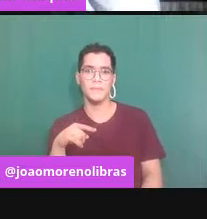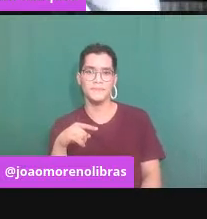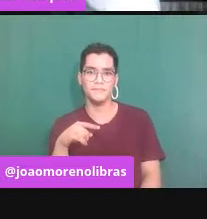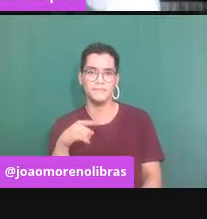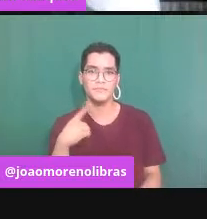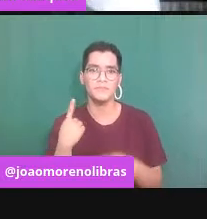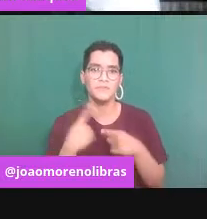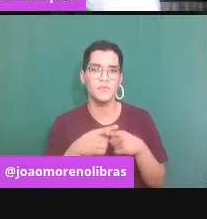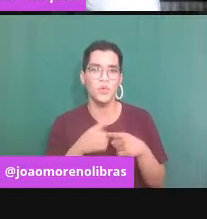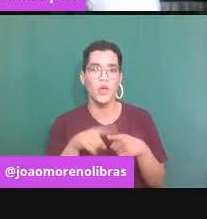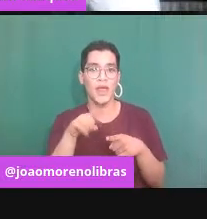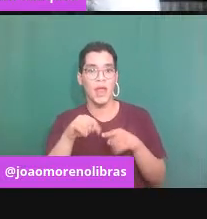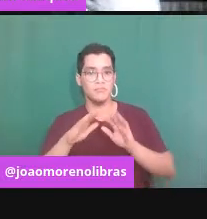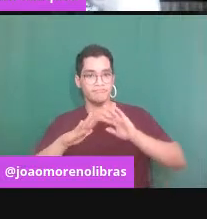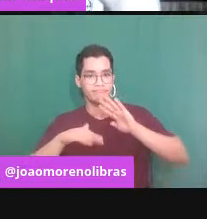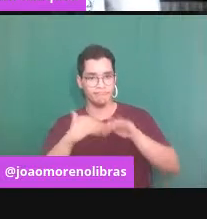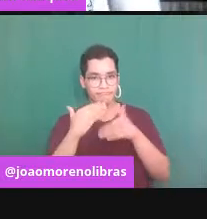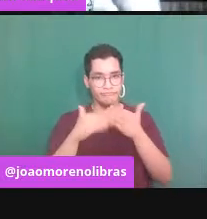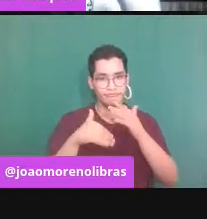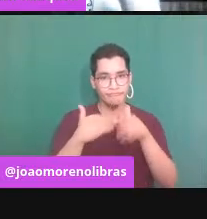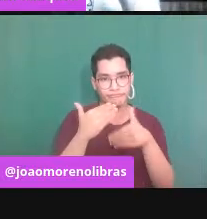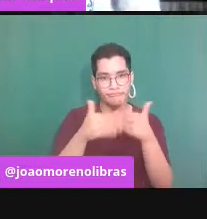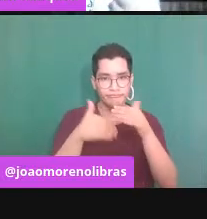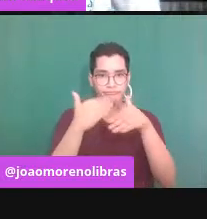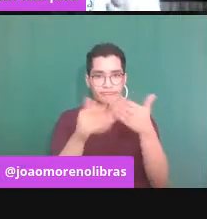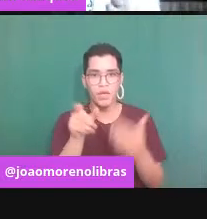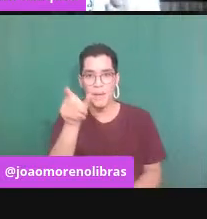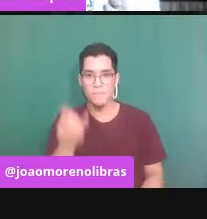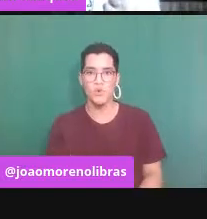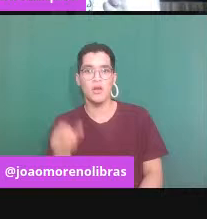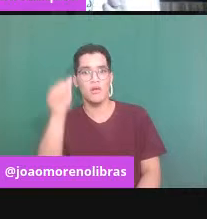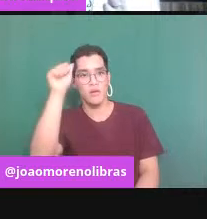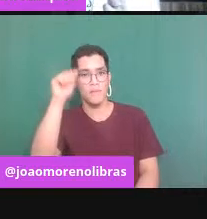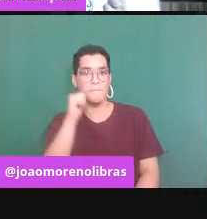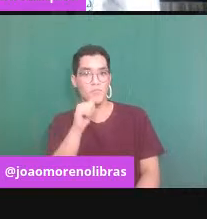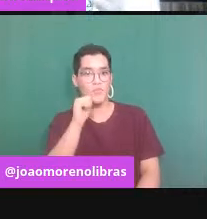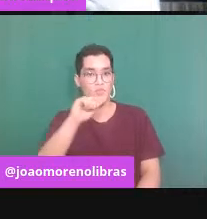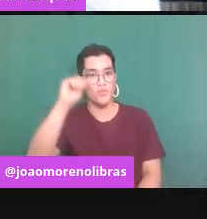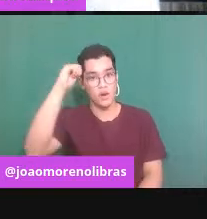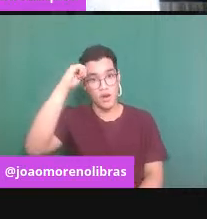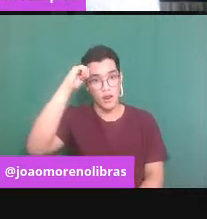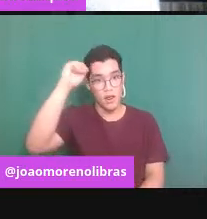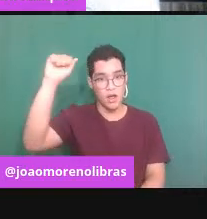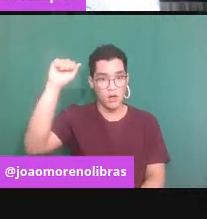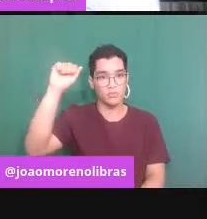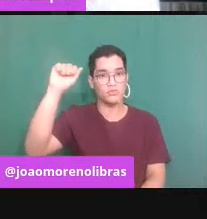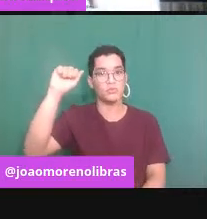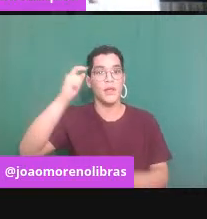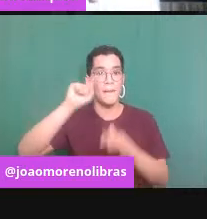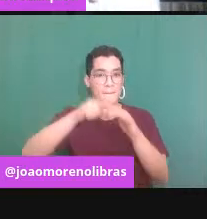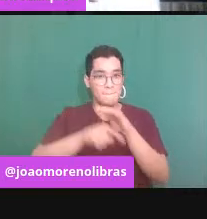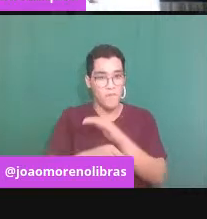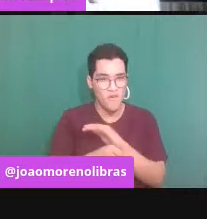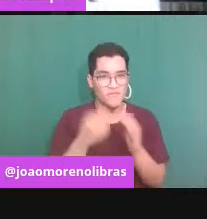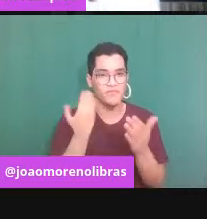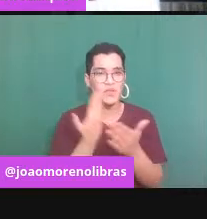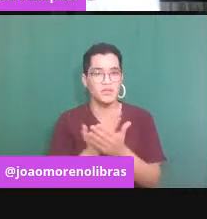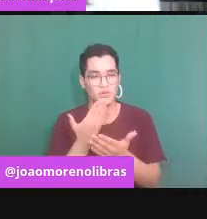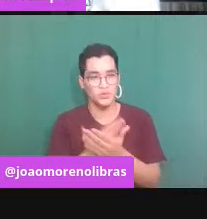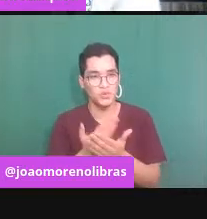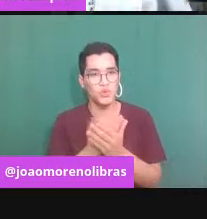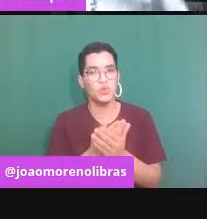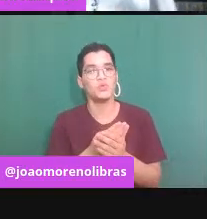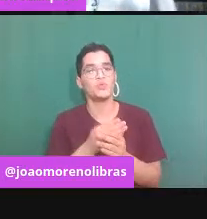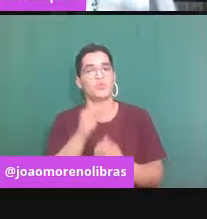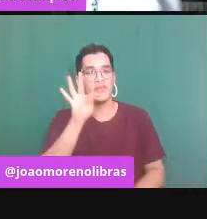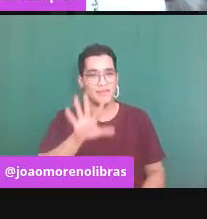essa construção que ela conseguiu fazer de aprofundar o estudo teórico e depois pensar no ensino, né?